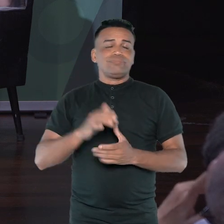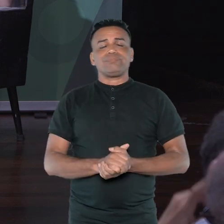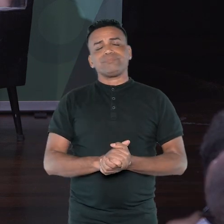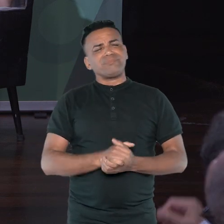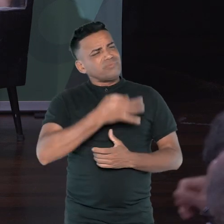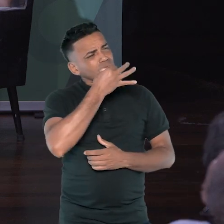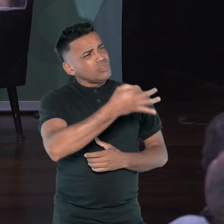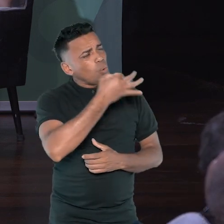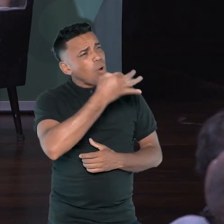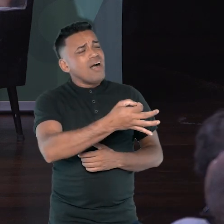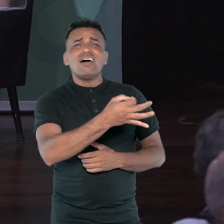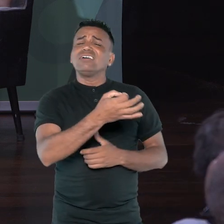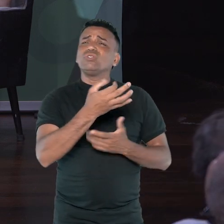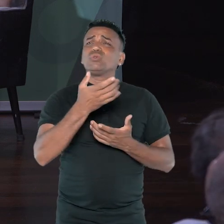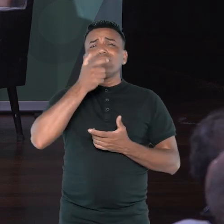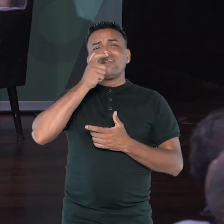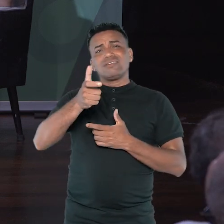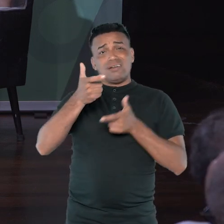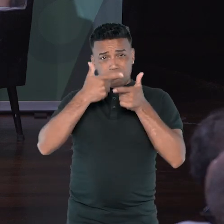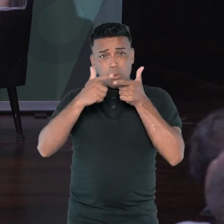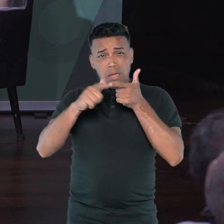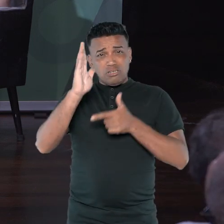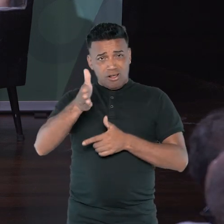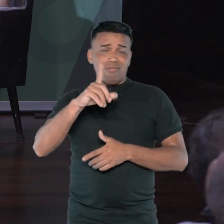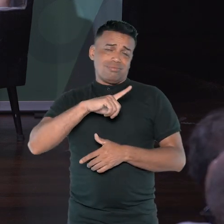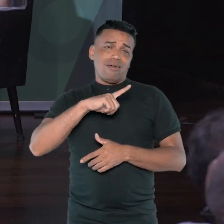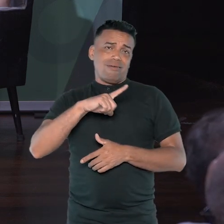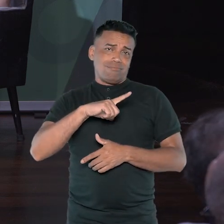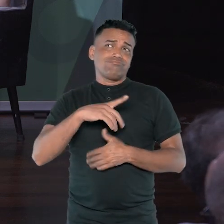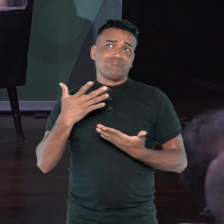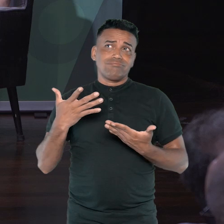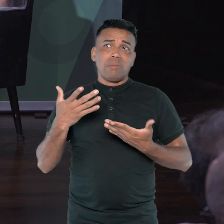Eu acho muito interessante esses programas que já existem, né, para discutir